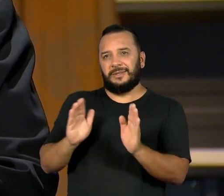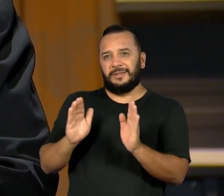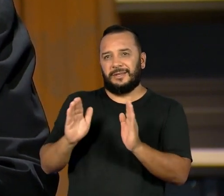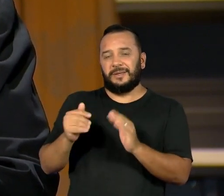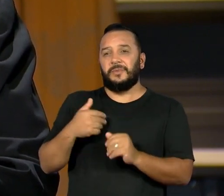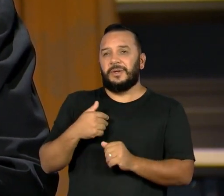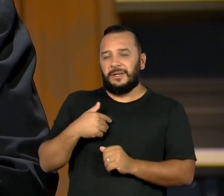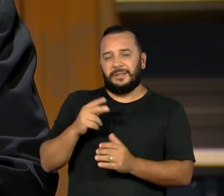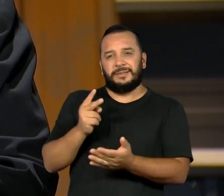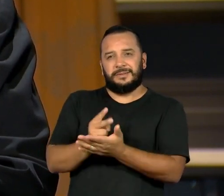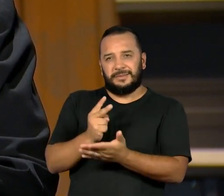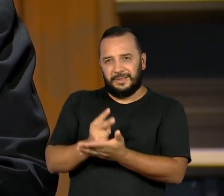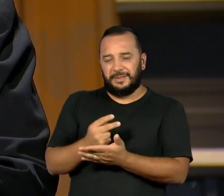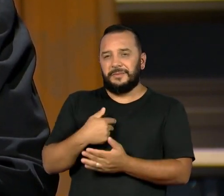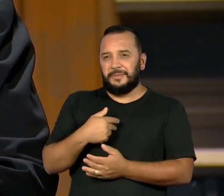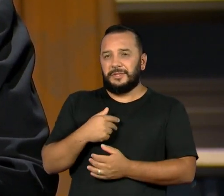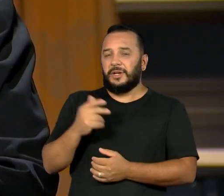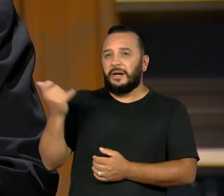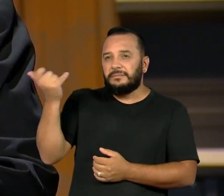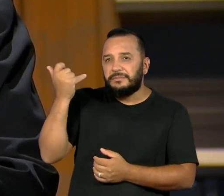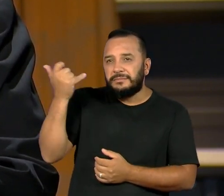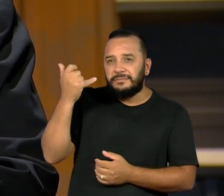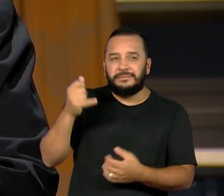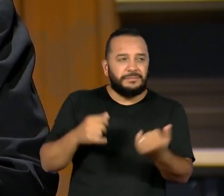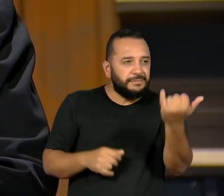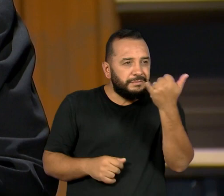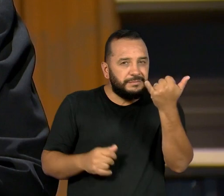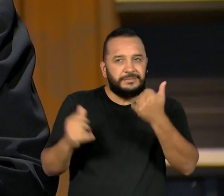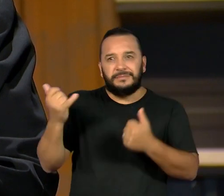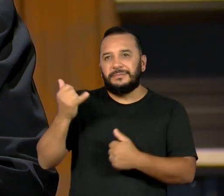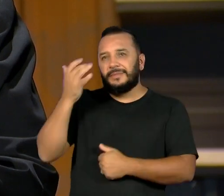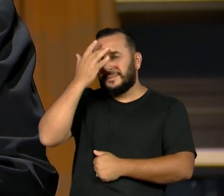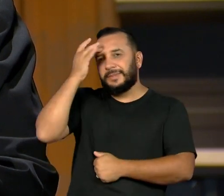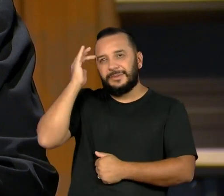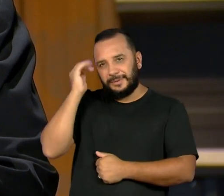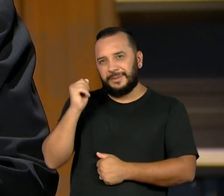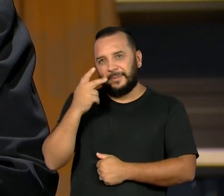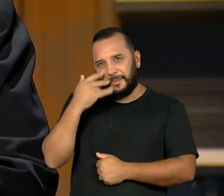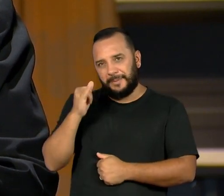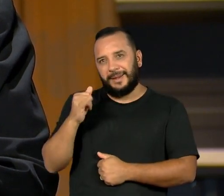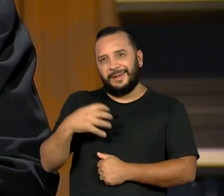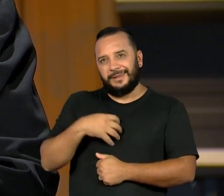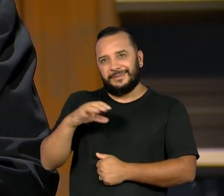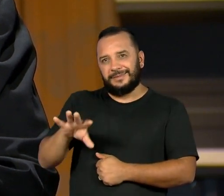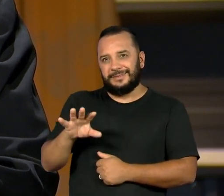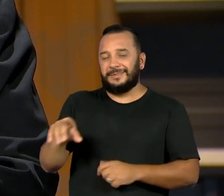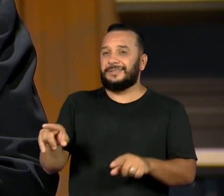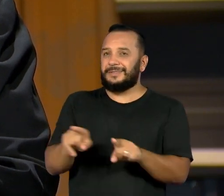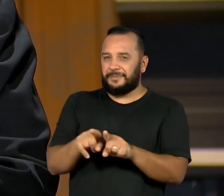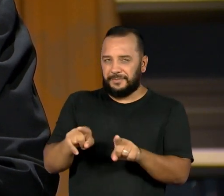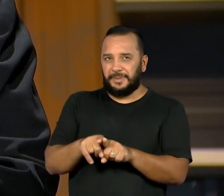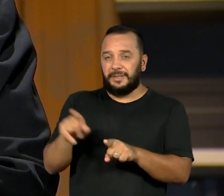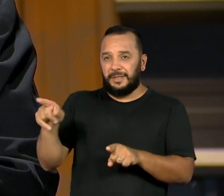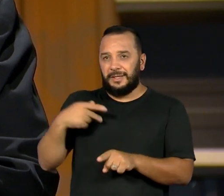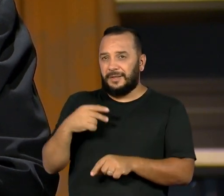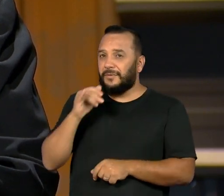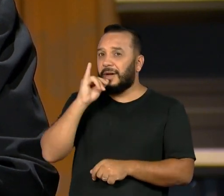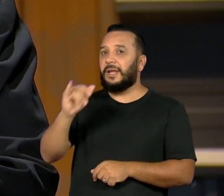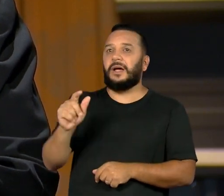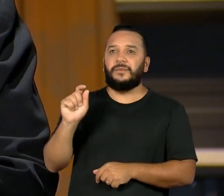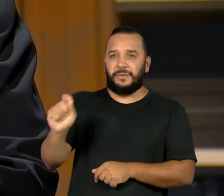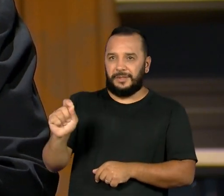ouvir as pessoas. Eu acho que o mais importante é uma mensagem que várias vezes ele transmitiu, dizendo: